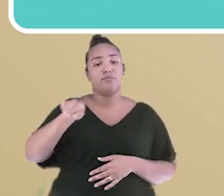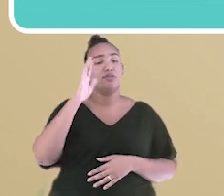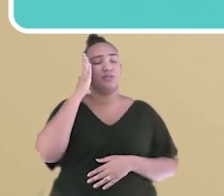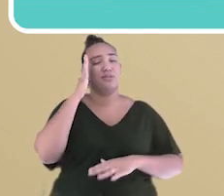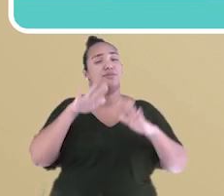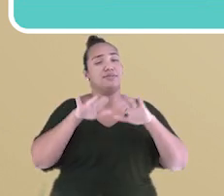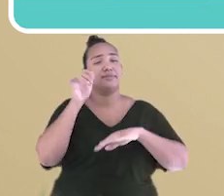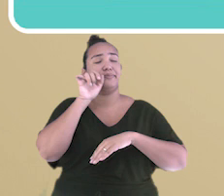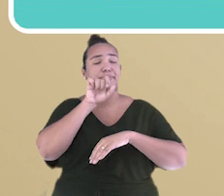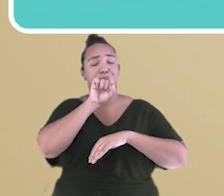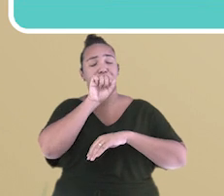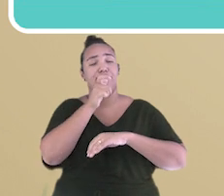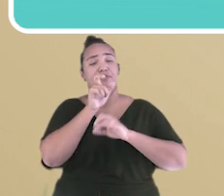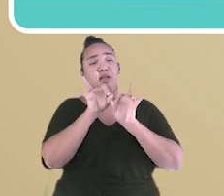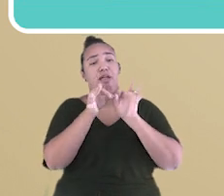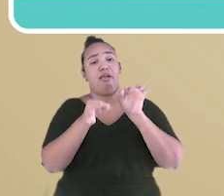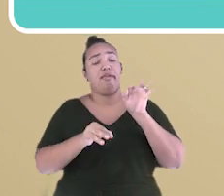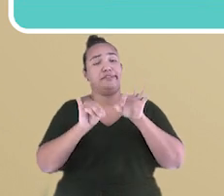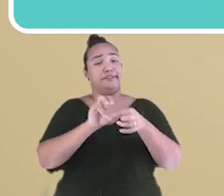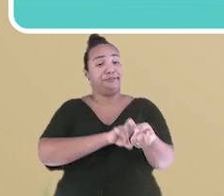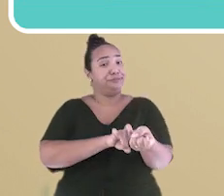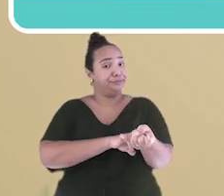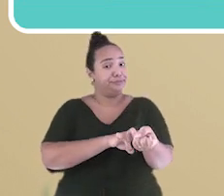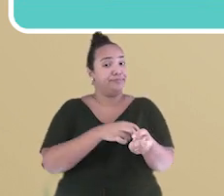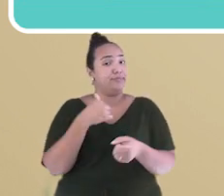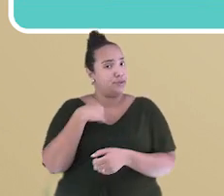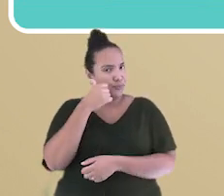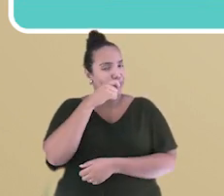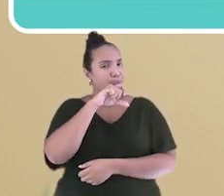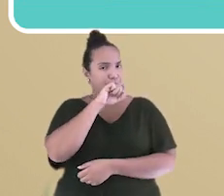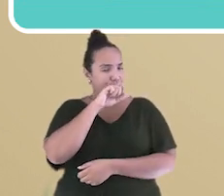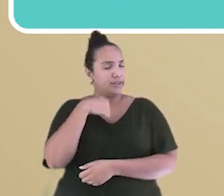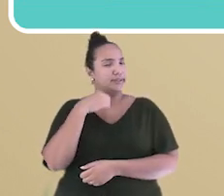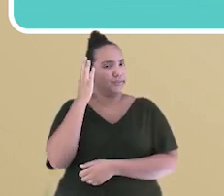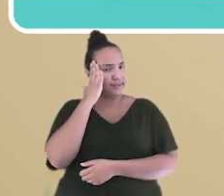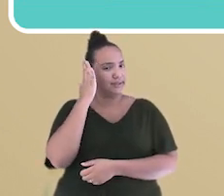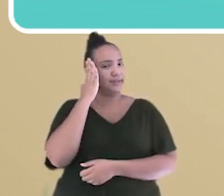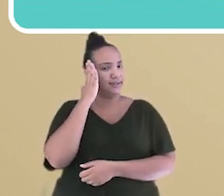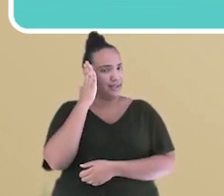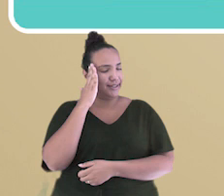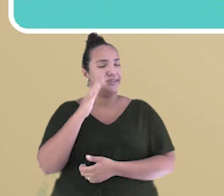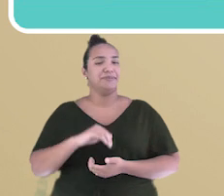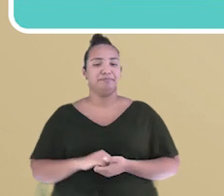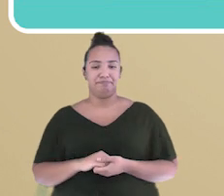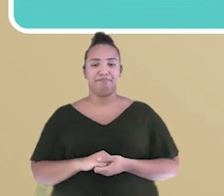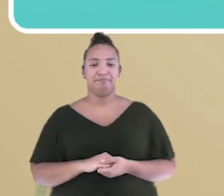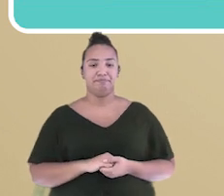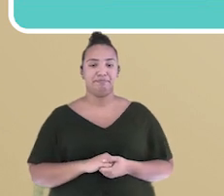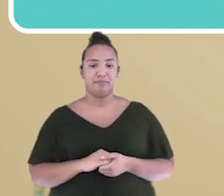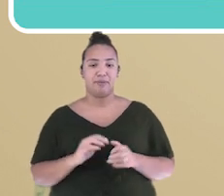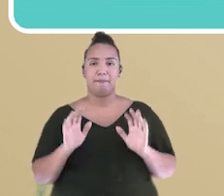gente sabe que as mães exageram, ainda mais quando elas estão irritadas. Eu sou mãe e sei bem do que eu